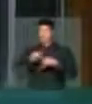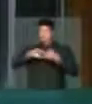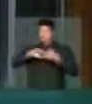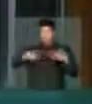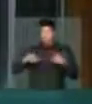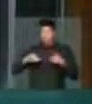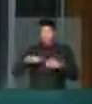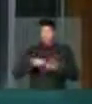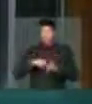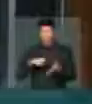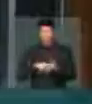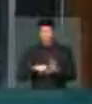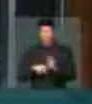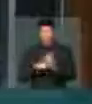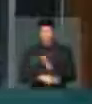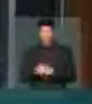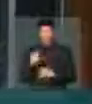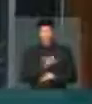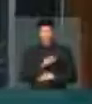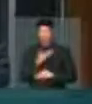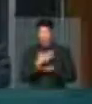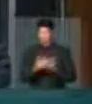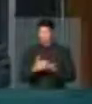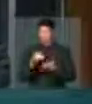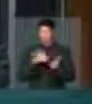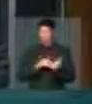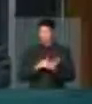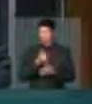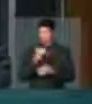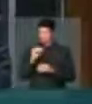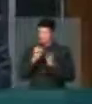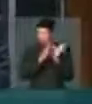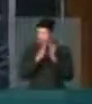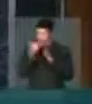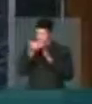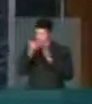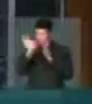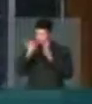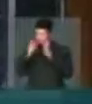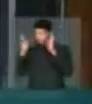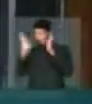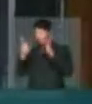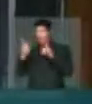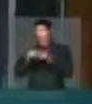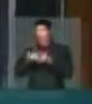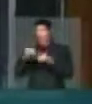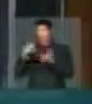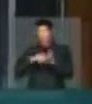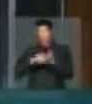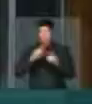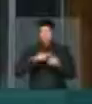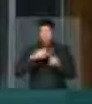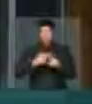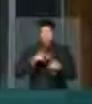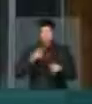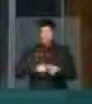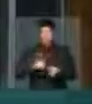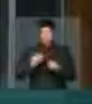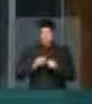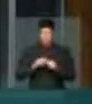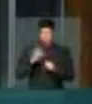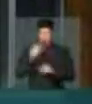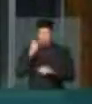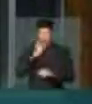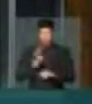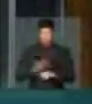afastar da impunidade, porque nós passamos as últimas décadas aumentando as penas e encarcerando, fazendo com